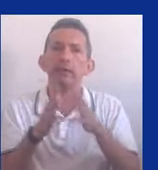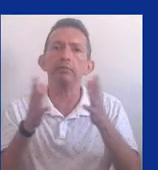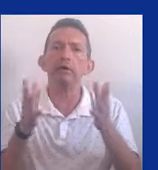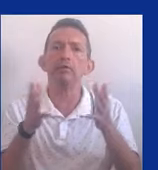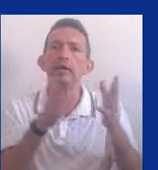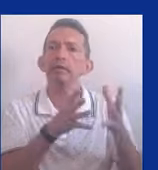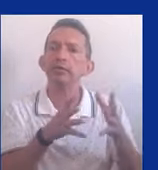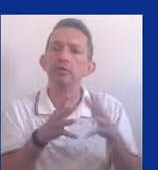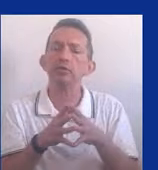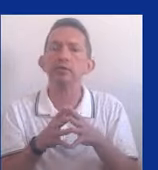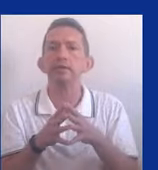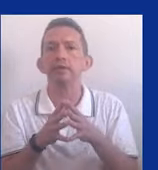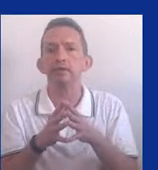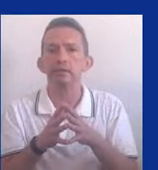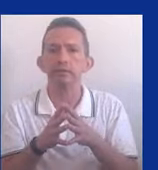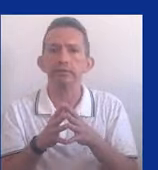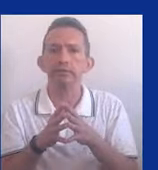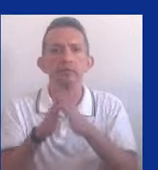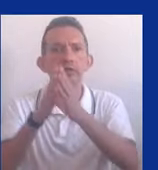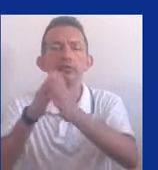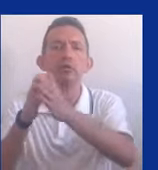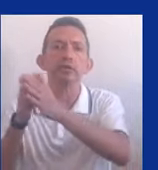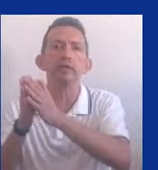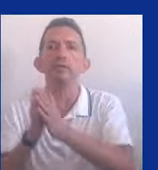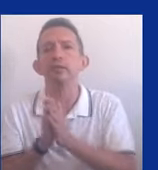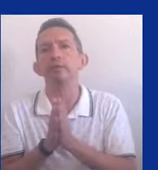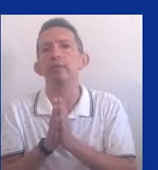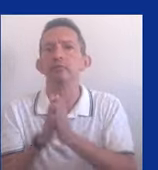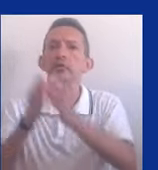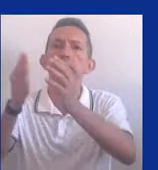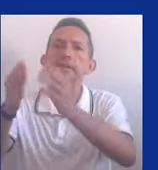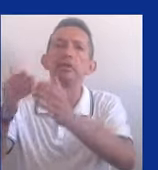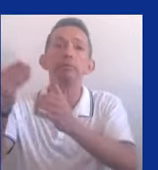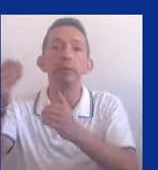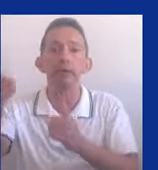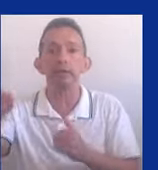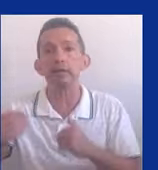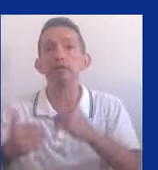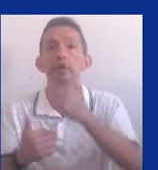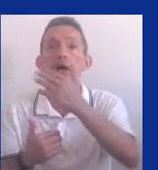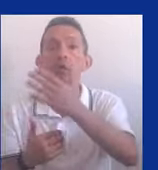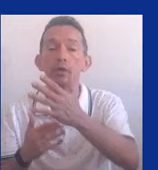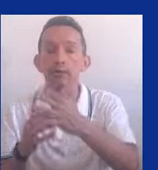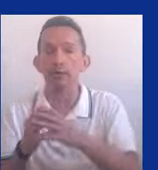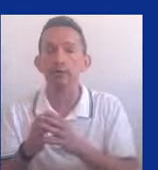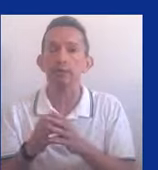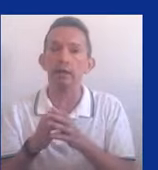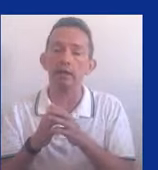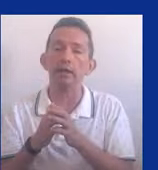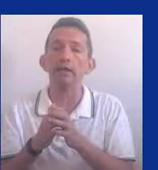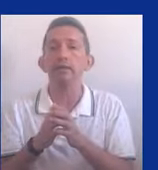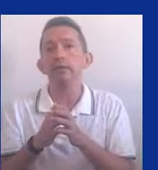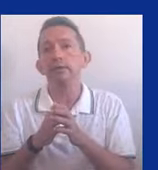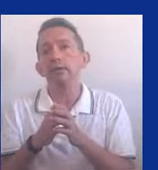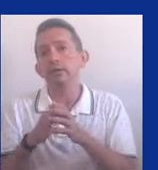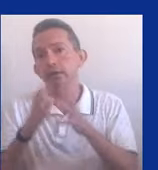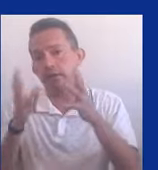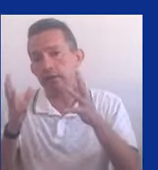tá? Porque célula animal não realiza fotossíntese. Então você não vai encontrar isso em célula animal, você vai encontrar em célula de planta, em célula de algas,